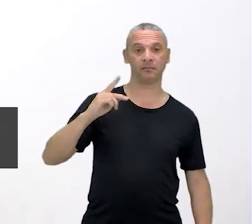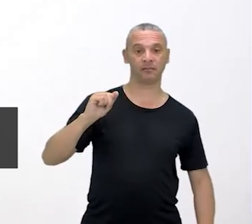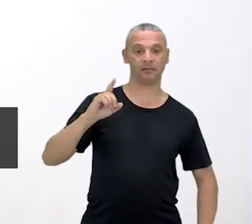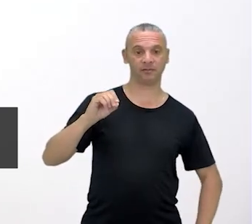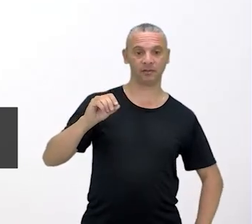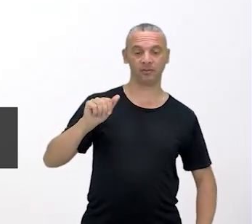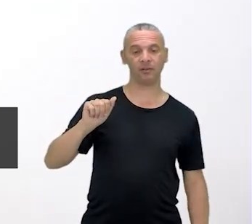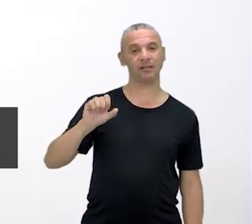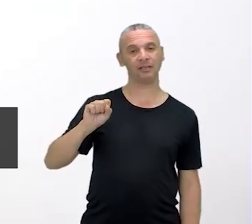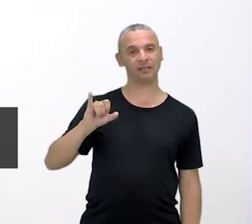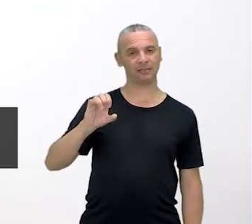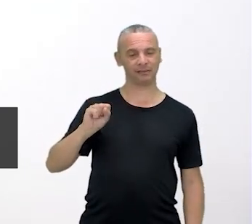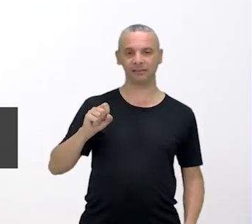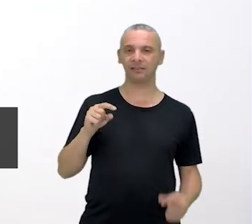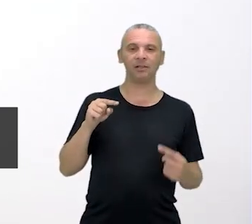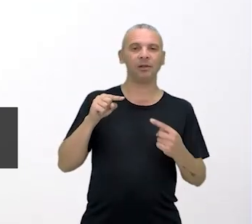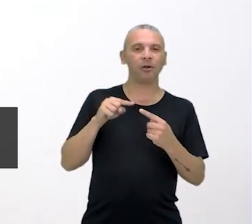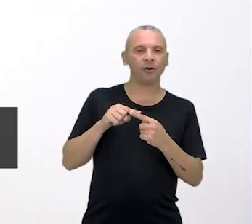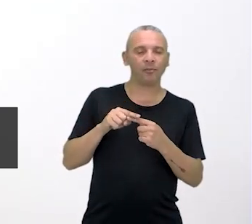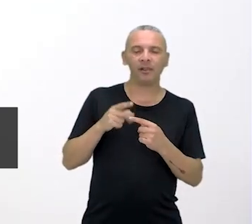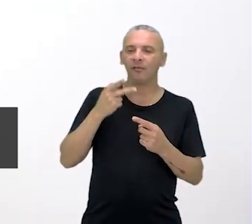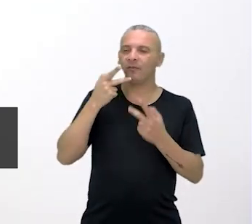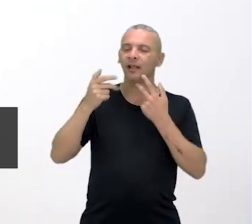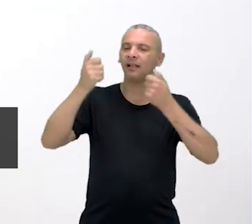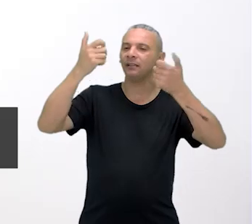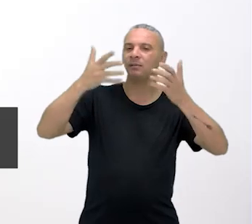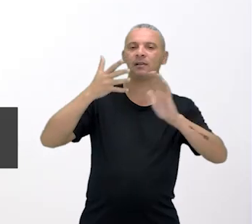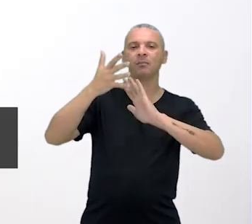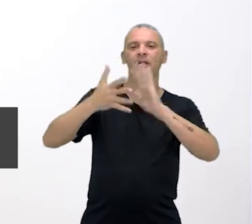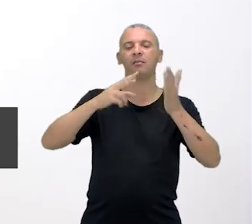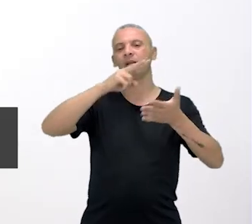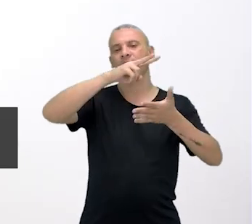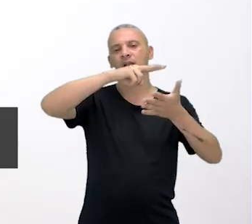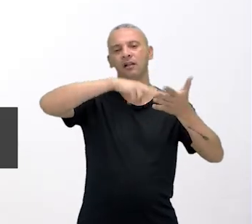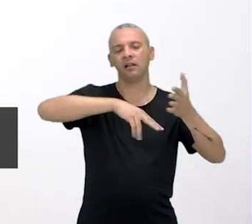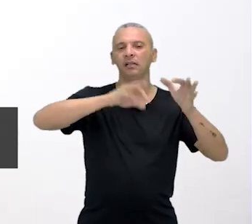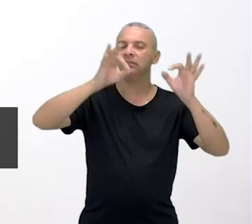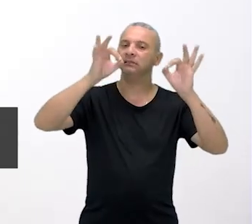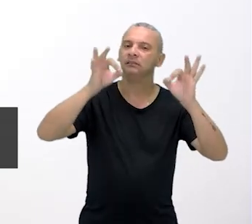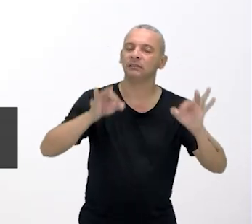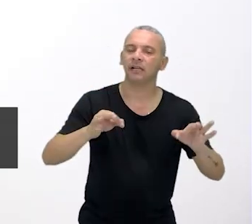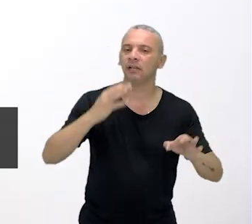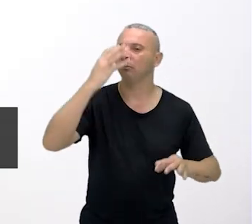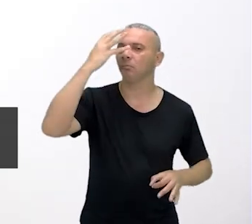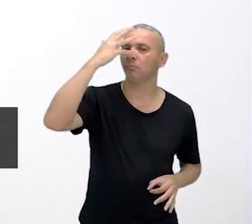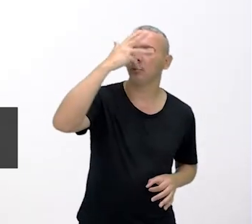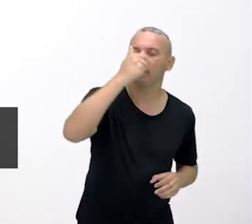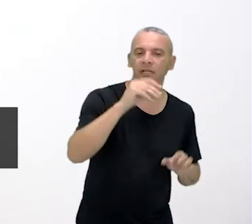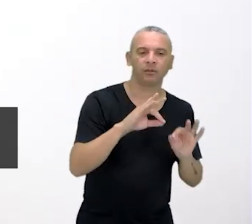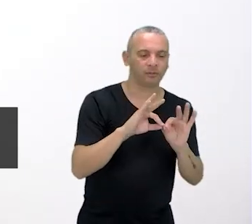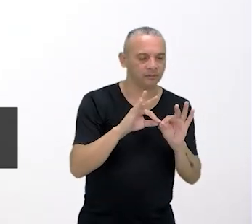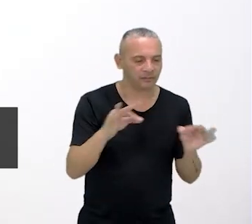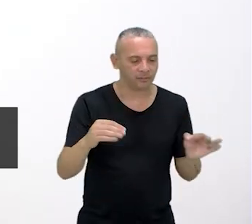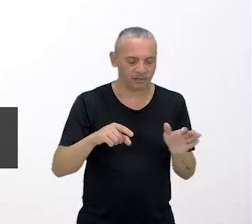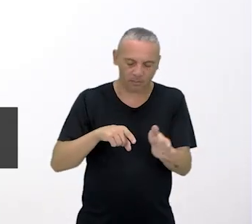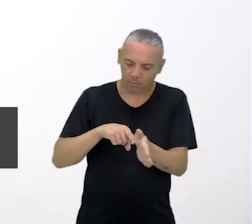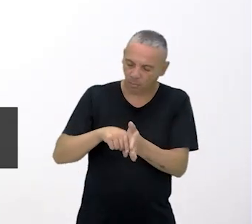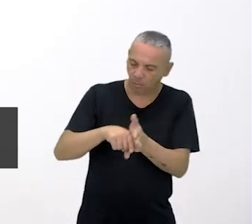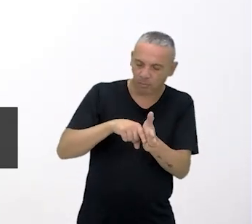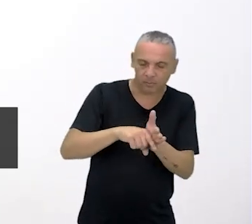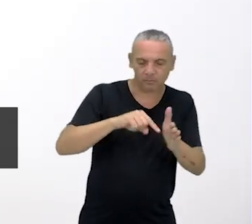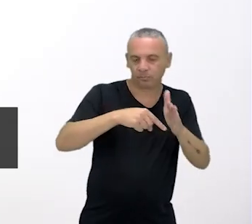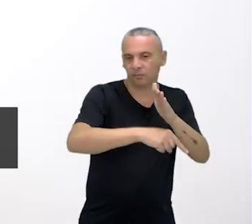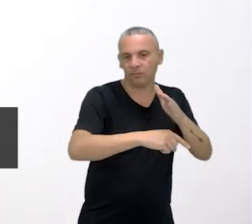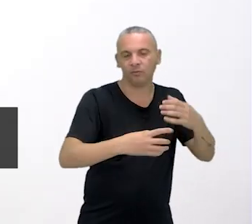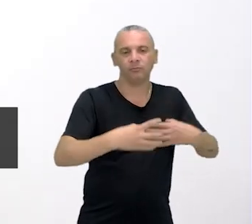ele mais ou menos no mesmo período, consegue falar com muita concisão, com muita precisão e com muita beleza, né, coisas profundas da alma